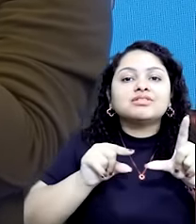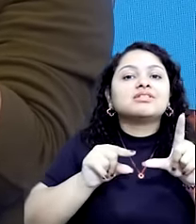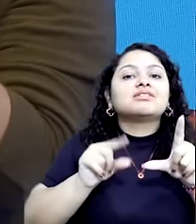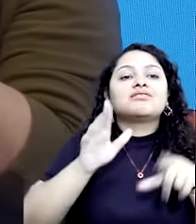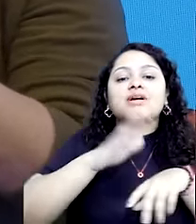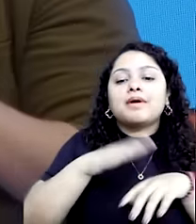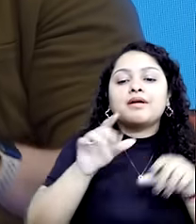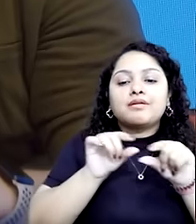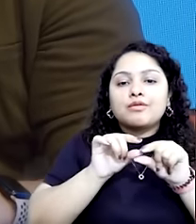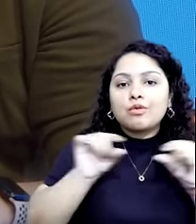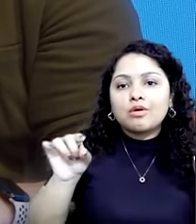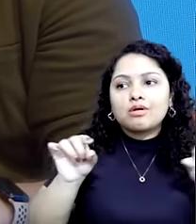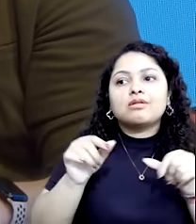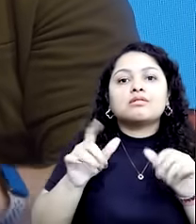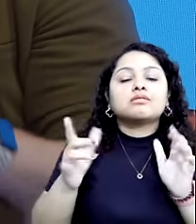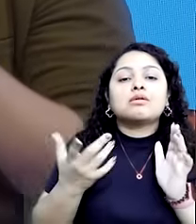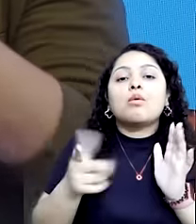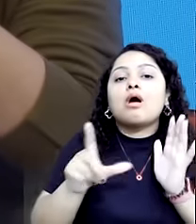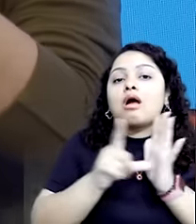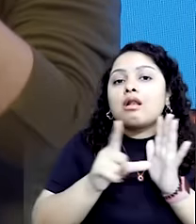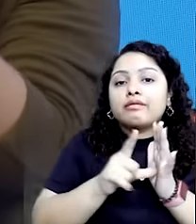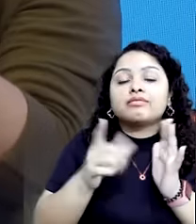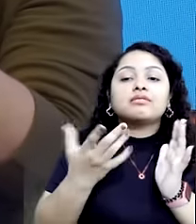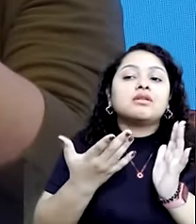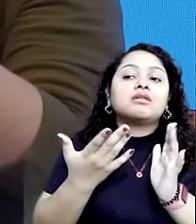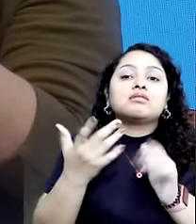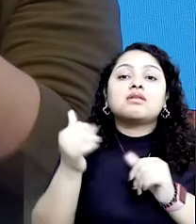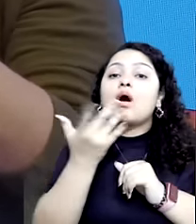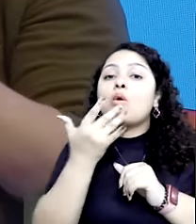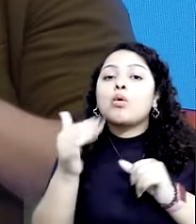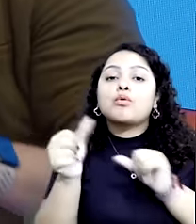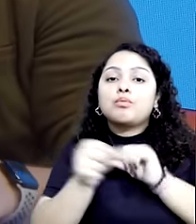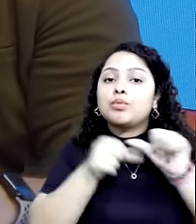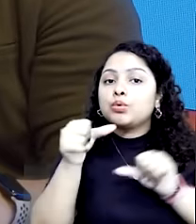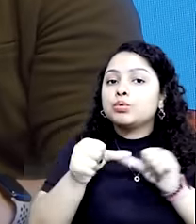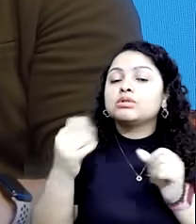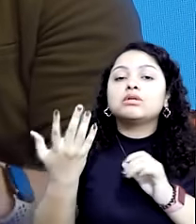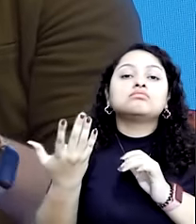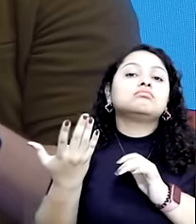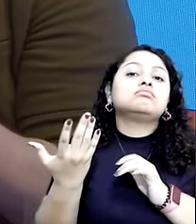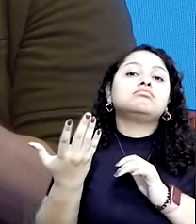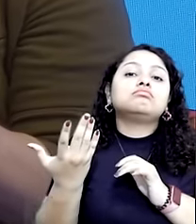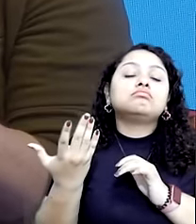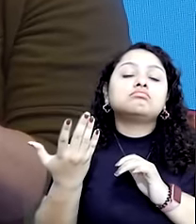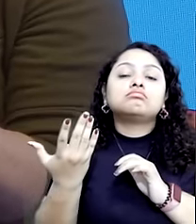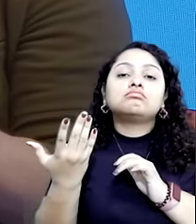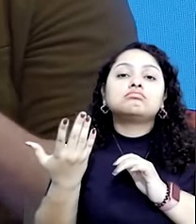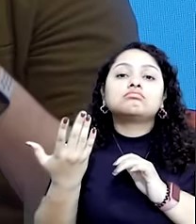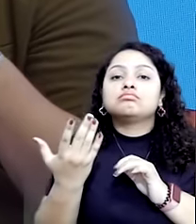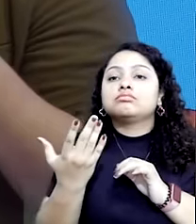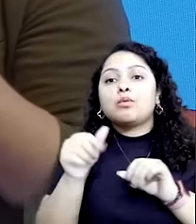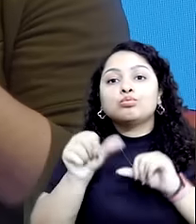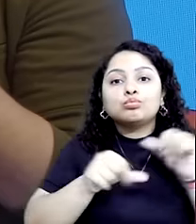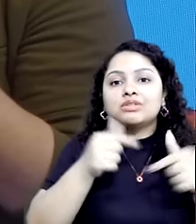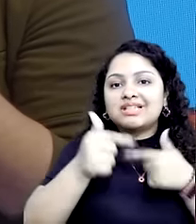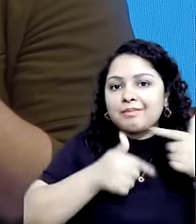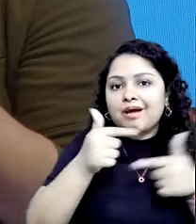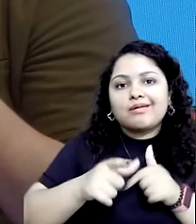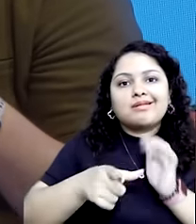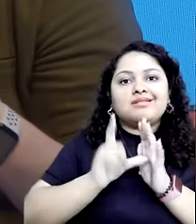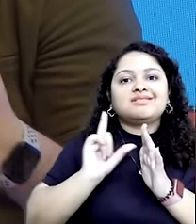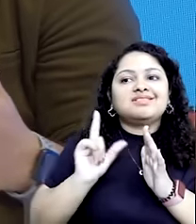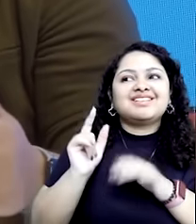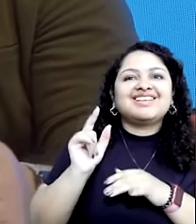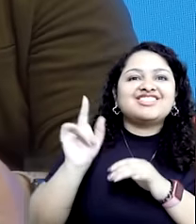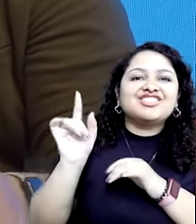da fala maior então a letra fica maior ela muda de cor ela coloca uma cor mais intensa então assim um um trabalho que antes a gente quando